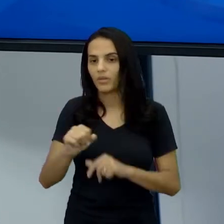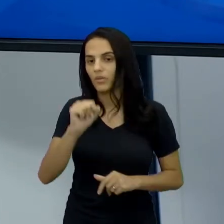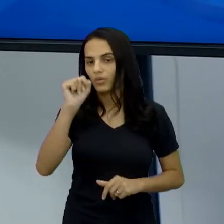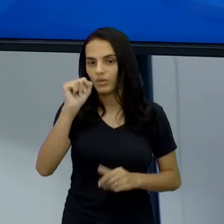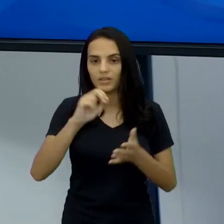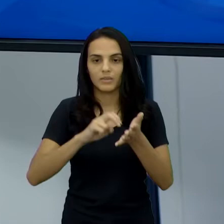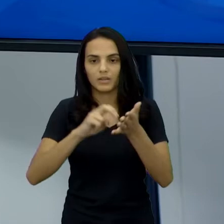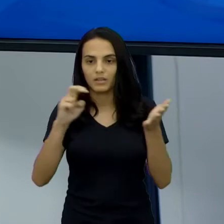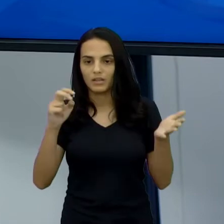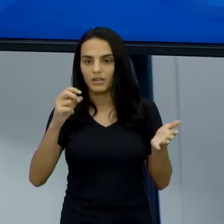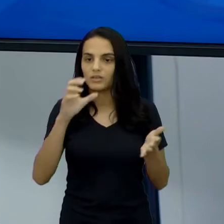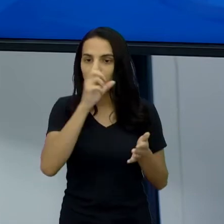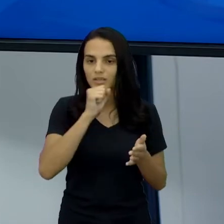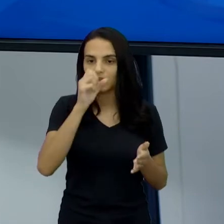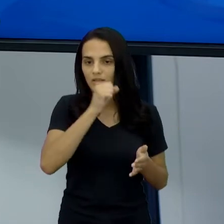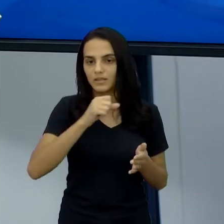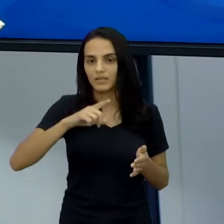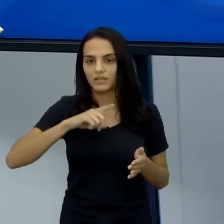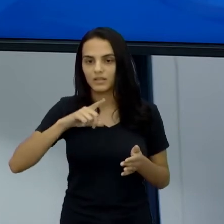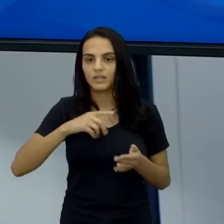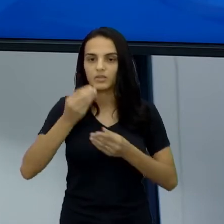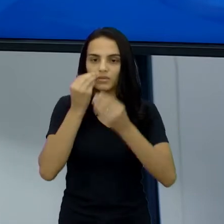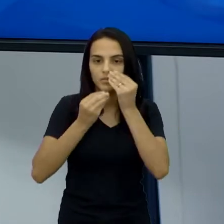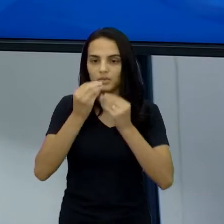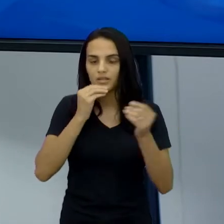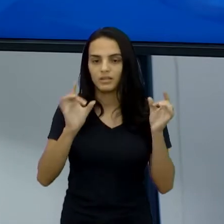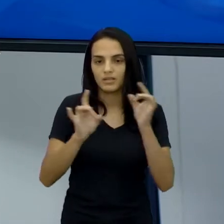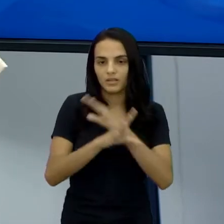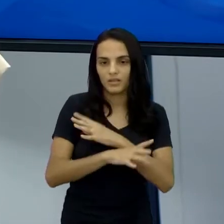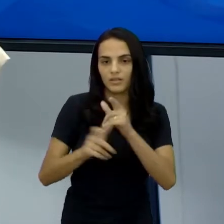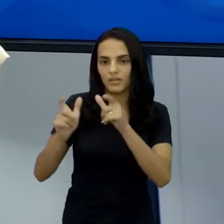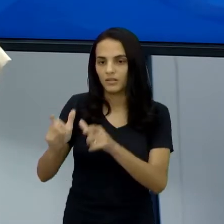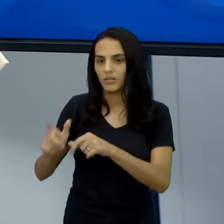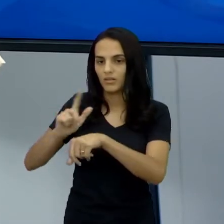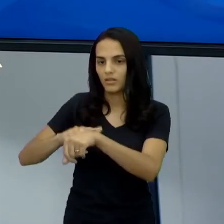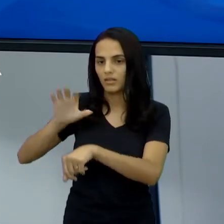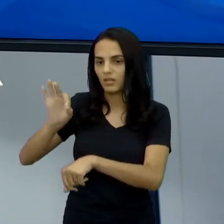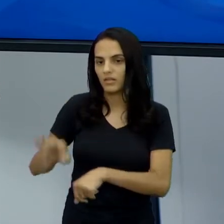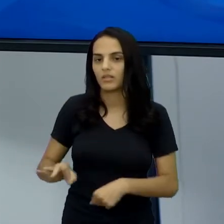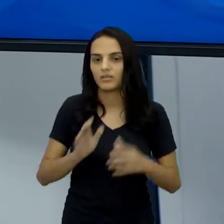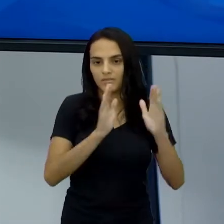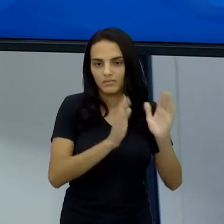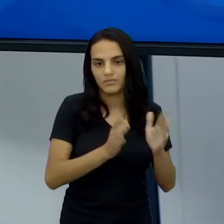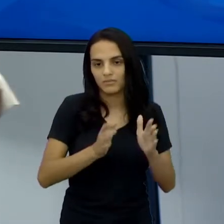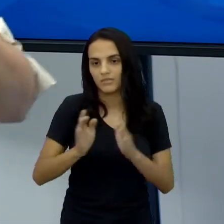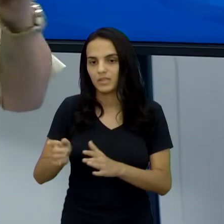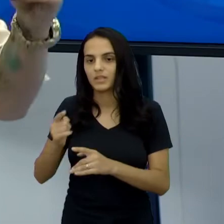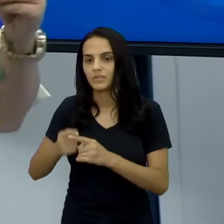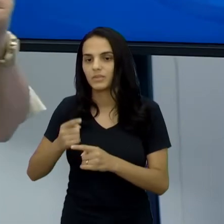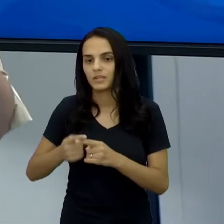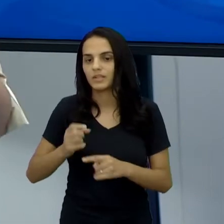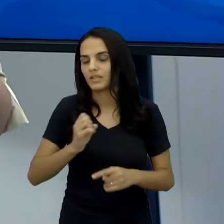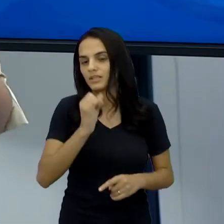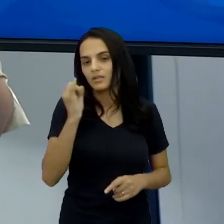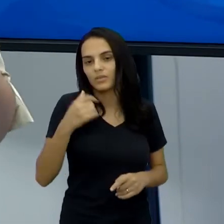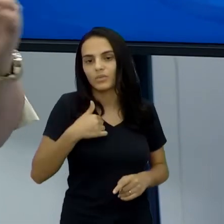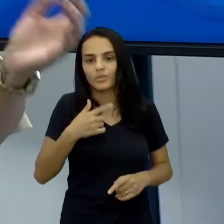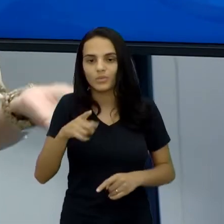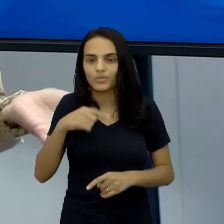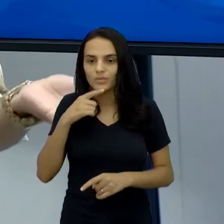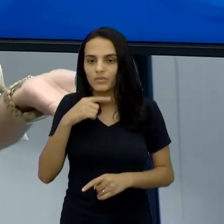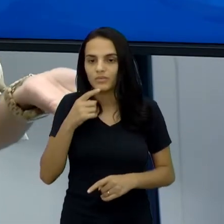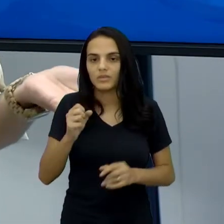manhã, a gente tem que ter tais comidas prontas, a gente tem que estar em tal lugar, tal horário. É uma determinação, por quê? Porque eu não consigo virar e falar assim,